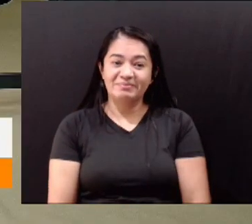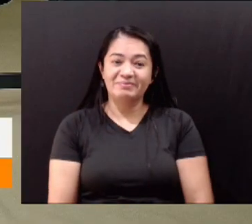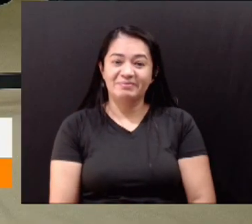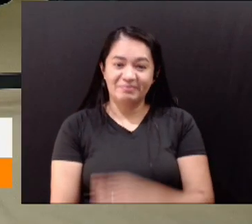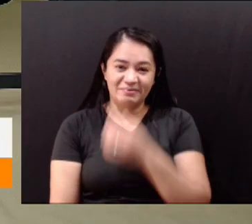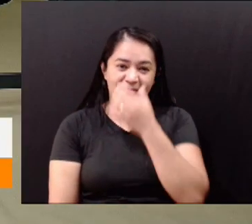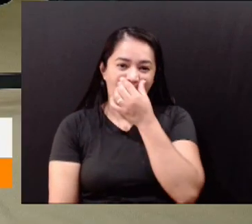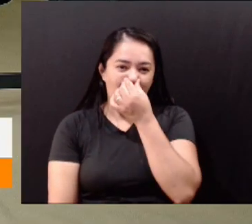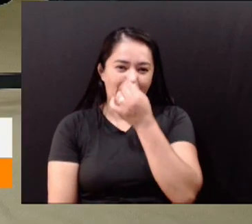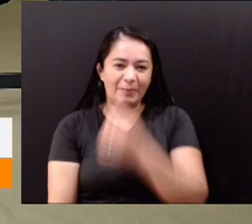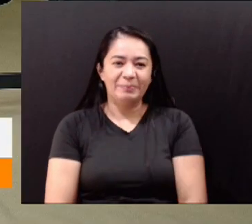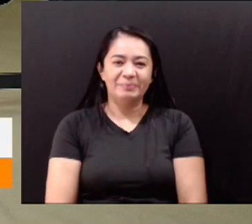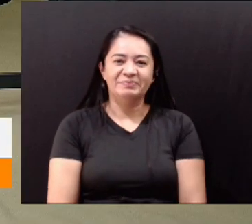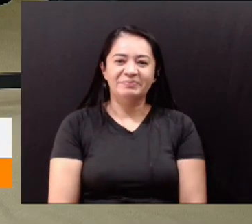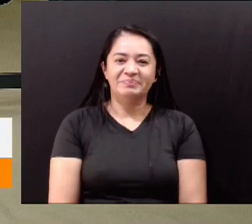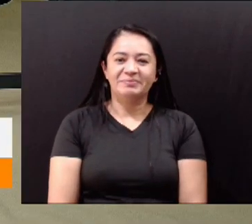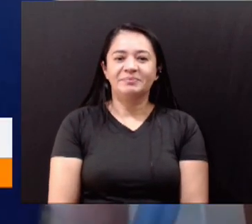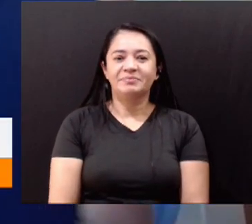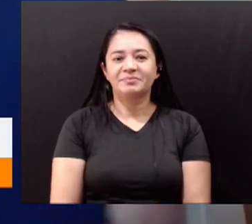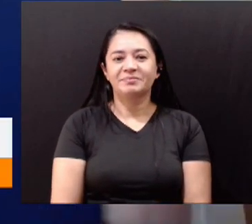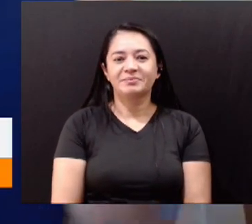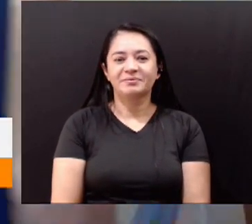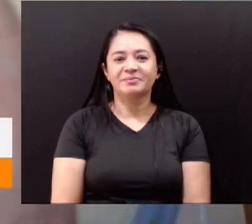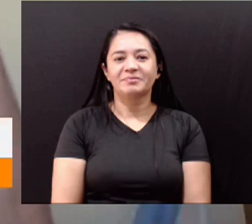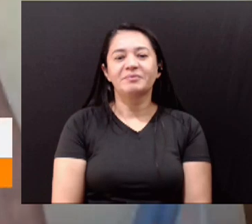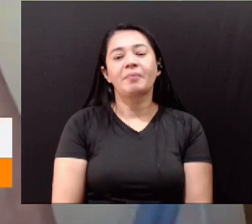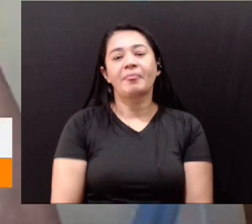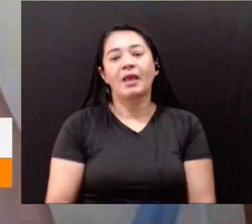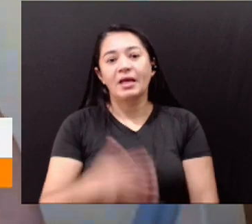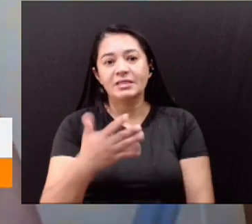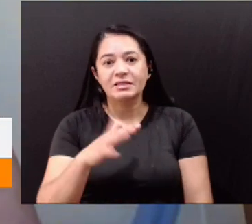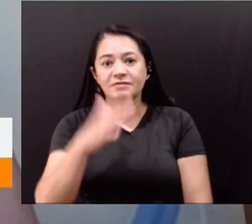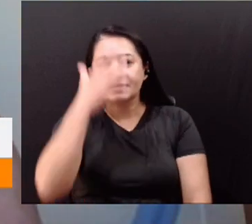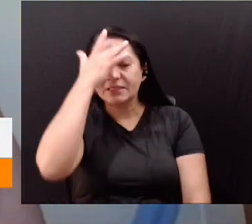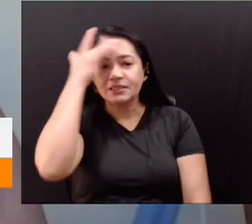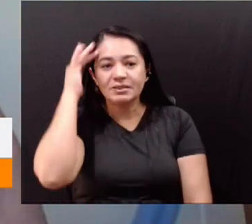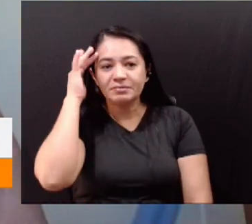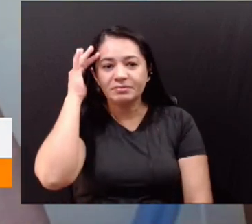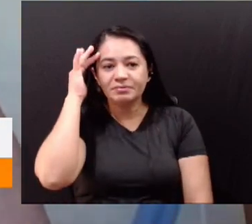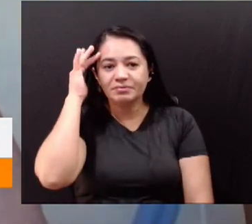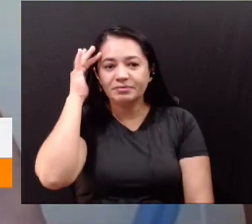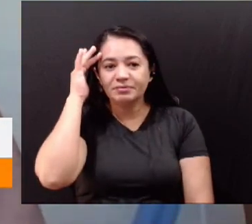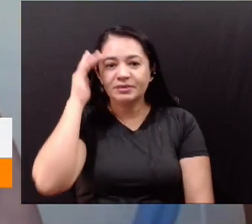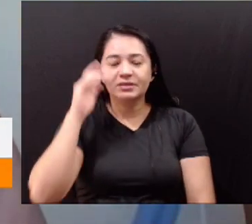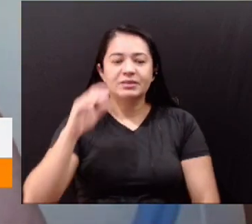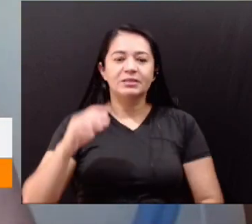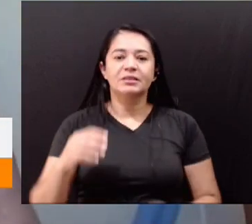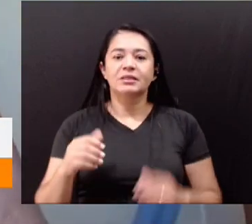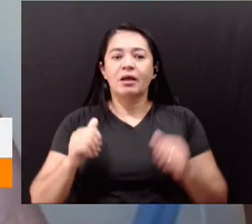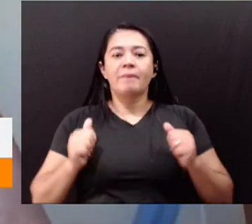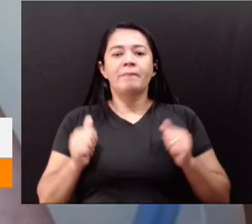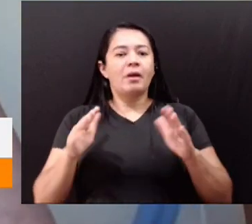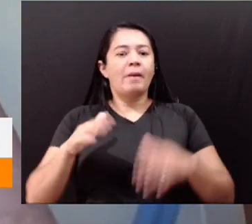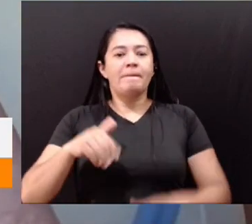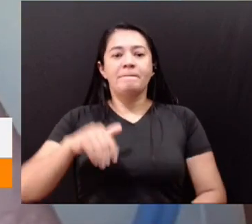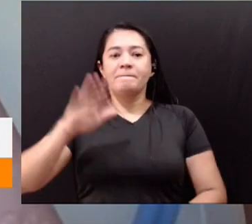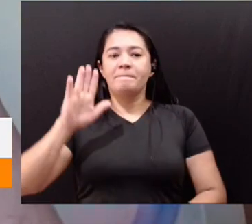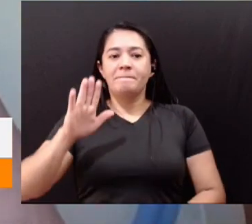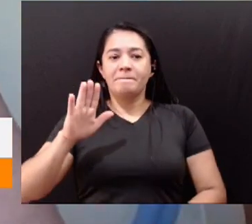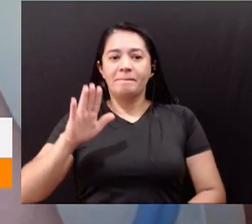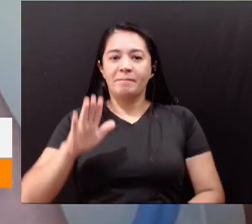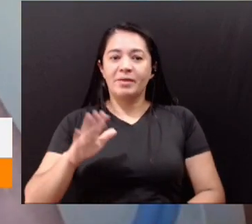Muito bom. Você tem pessoas que têm mais disponibilidade e tempo livre para fazer coisas